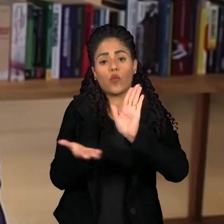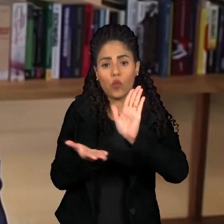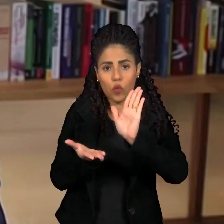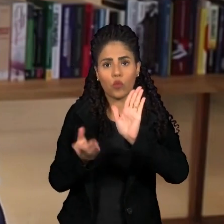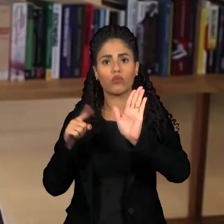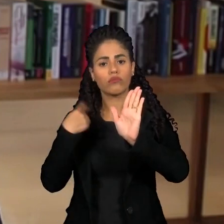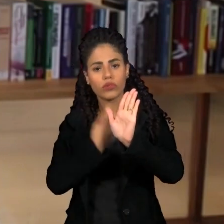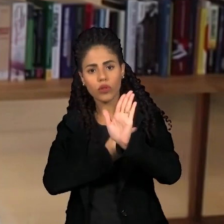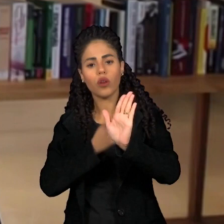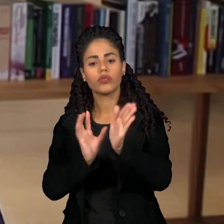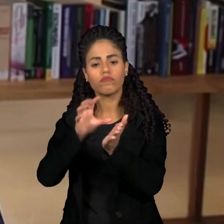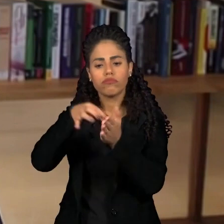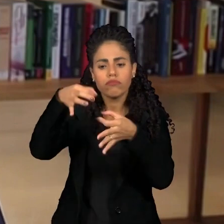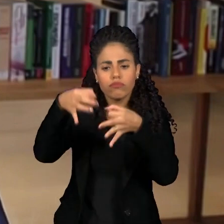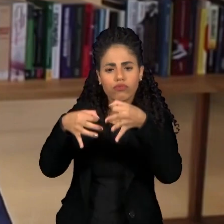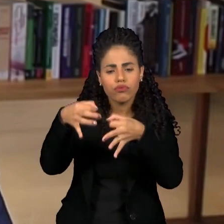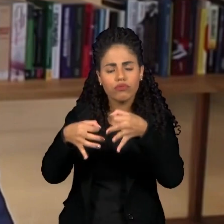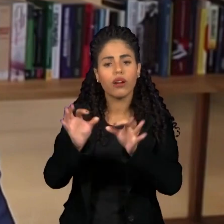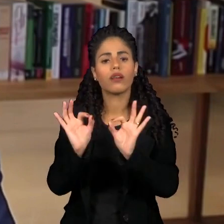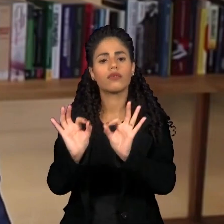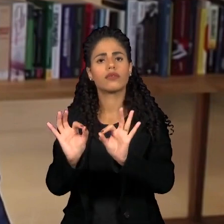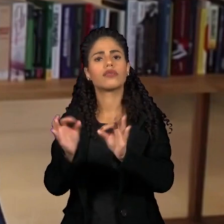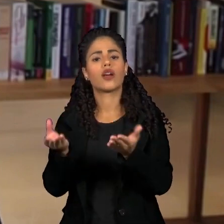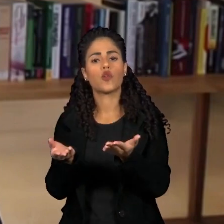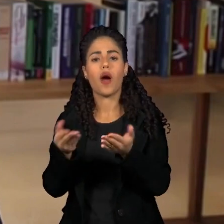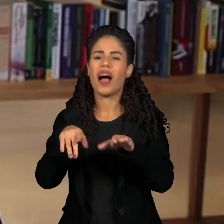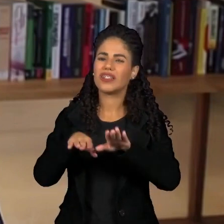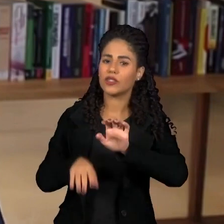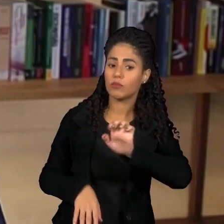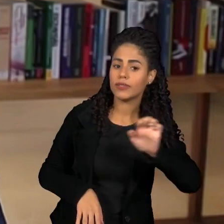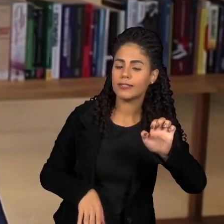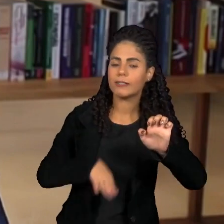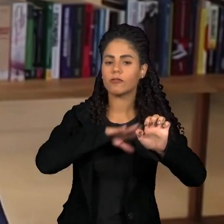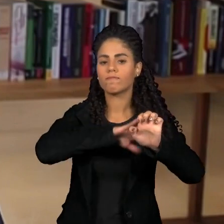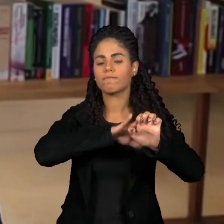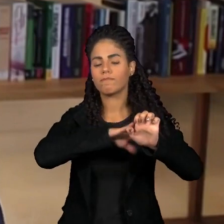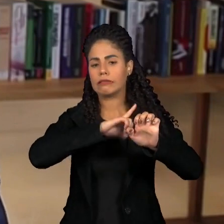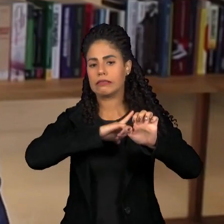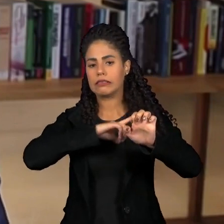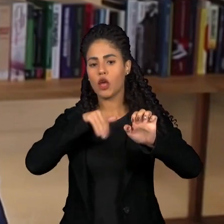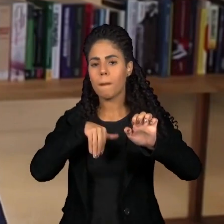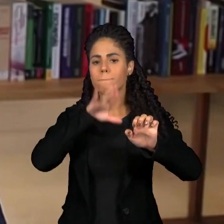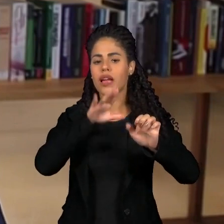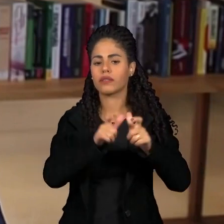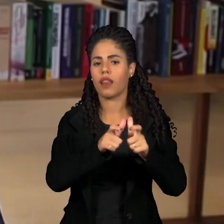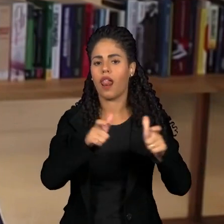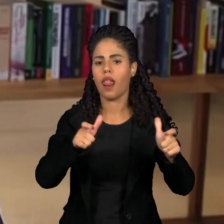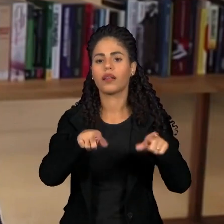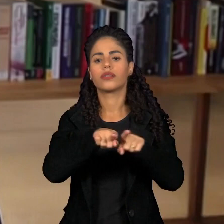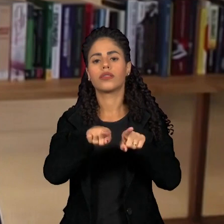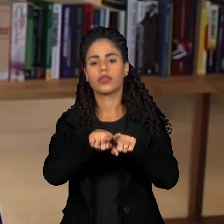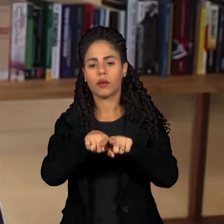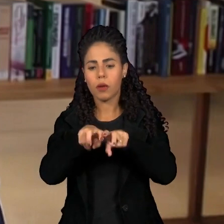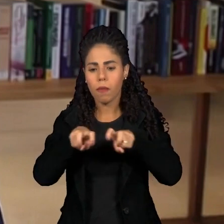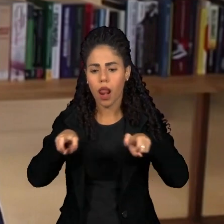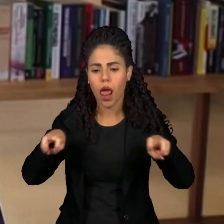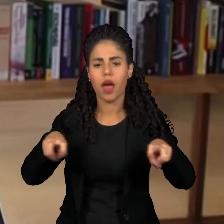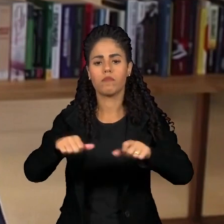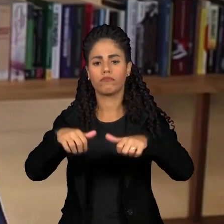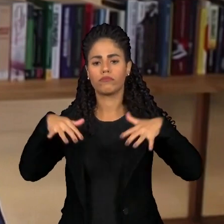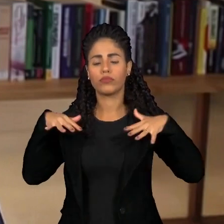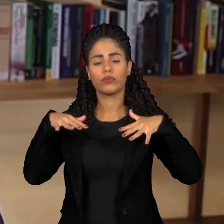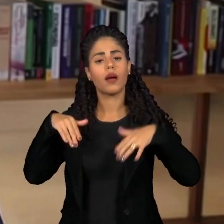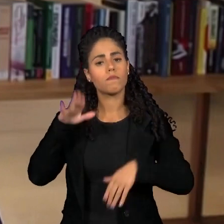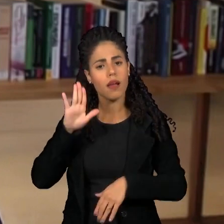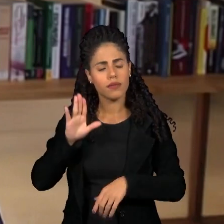um progressismo, ou até mesmo uma esquerda pujante, né, que vai ocupar as subcomissões, que vai ocupar até mesmo as